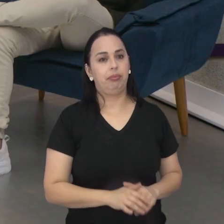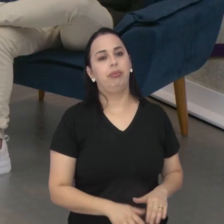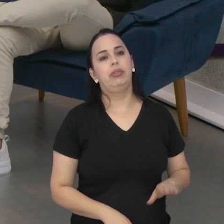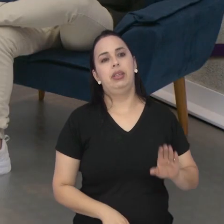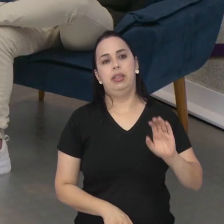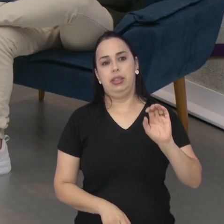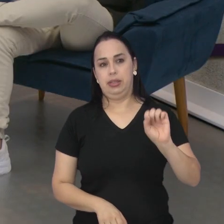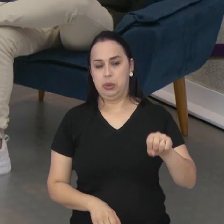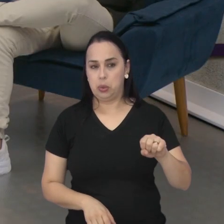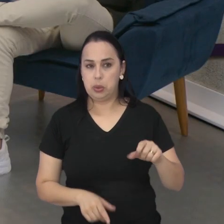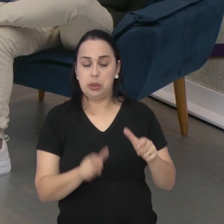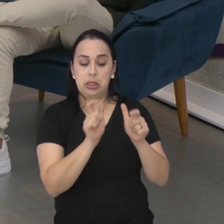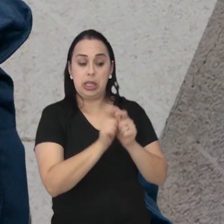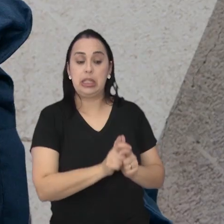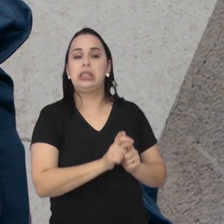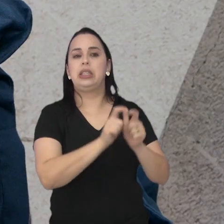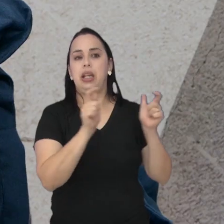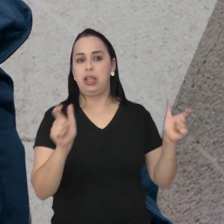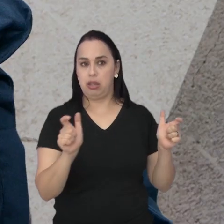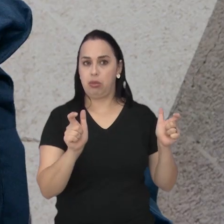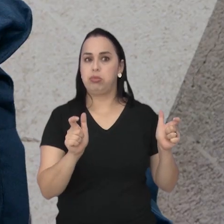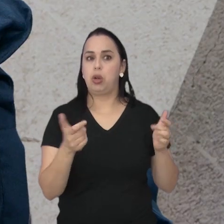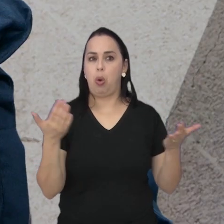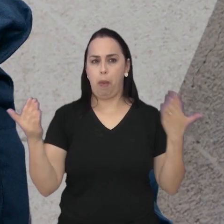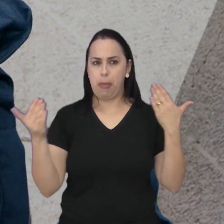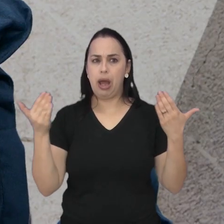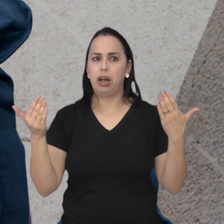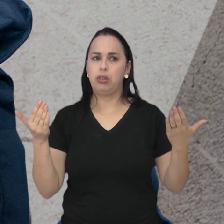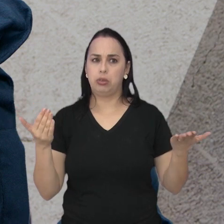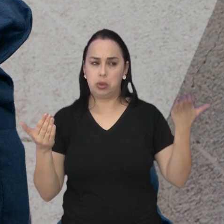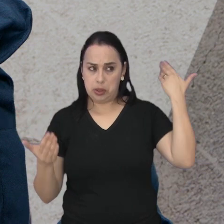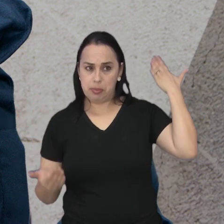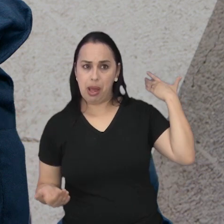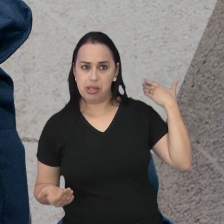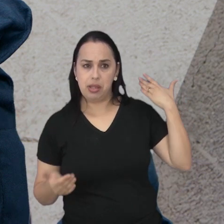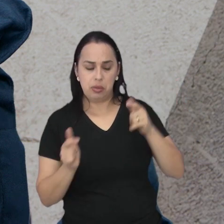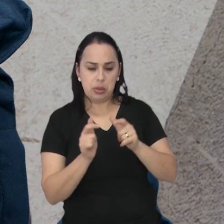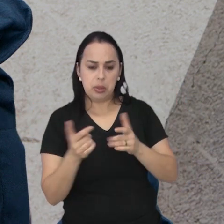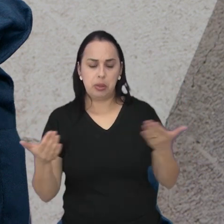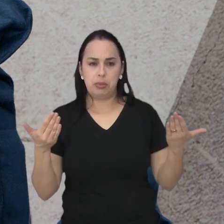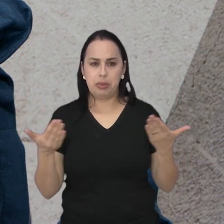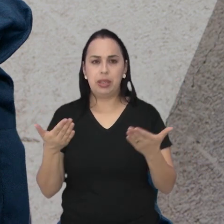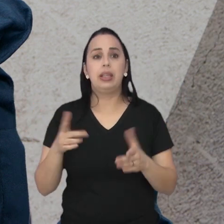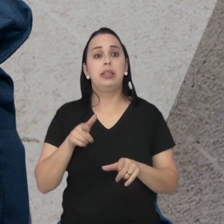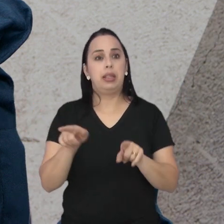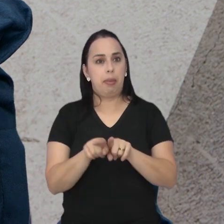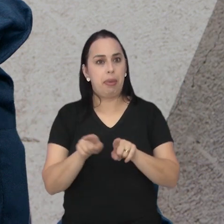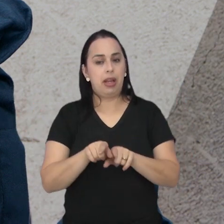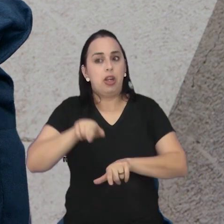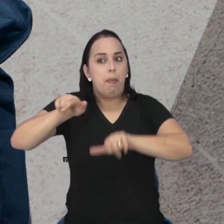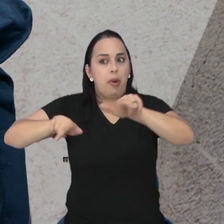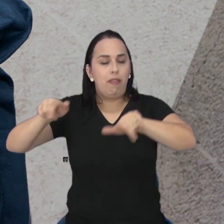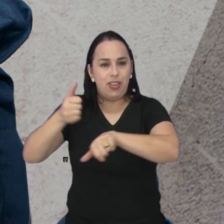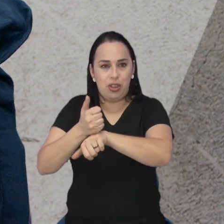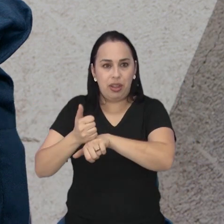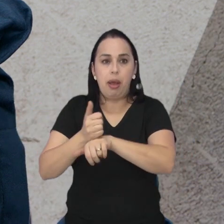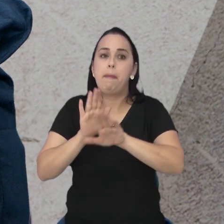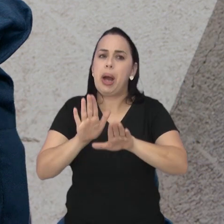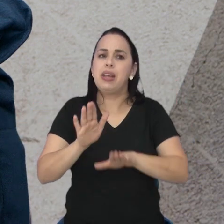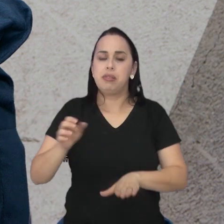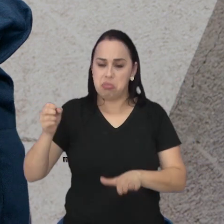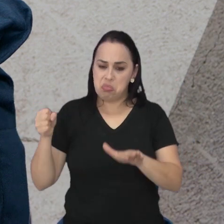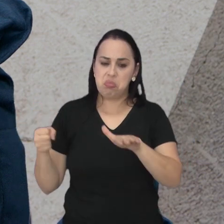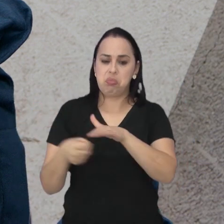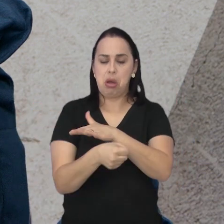Está em crescimento, assim, cresceu muito de um tempo para cá, né? Também aumentou muito o número de profissional, mas ainda